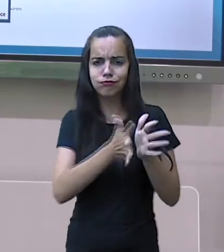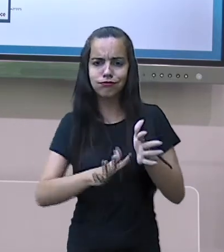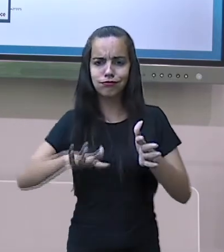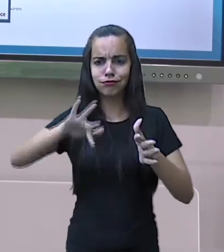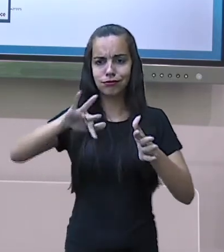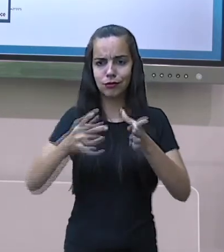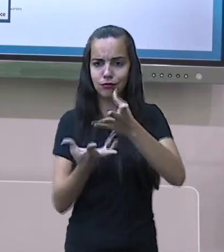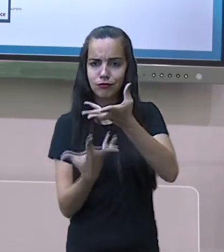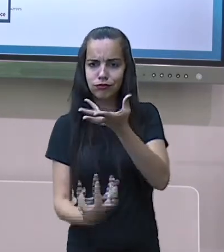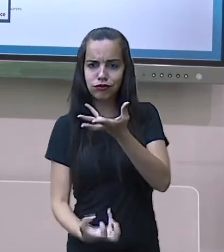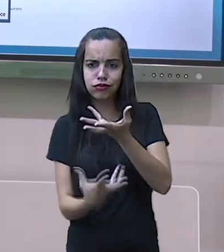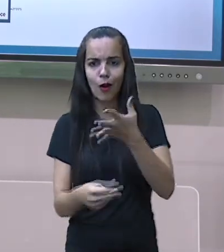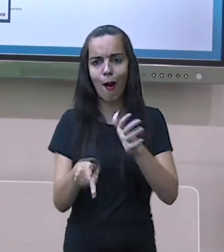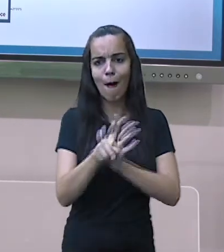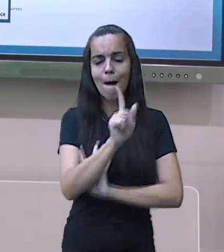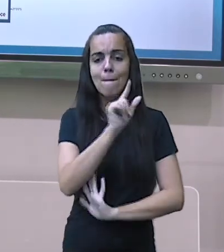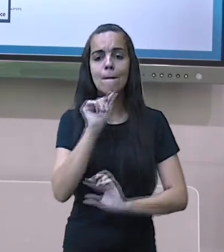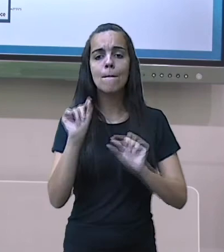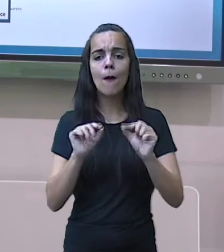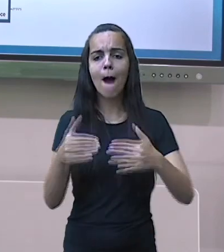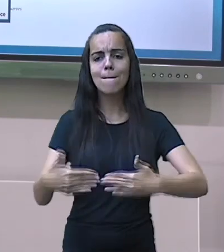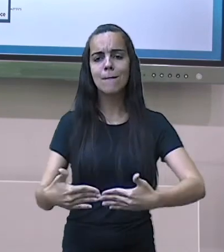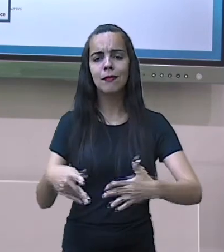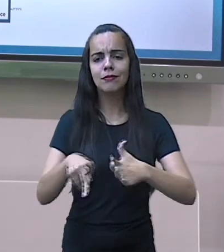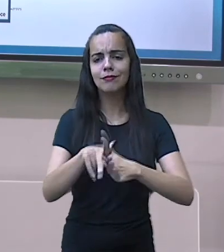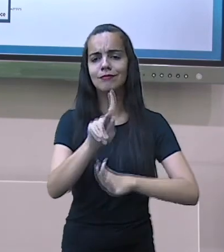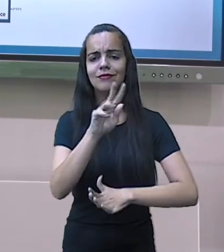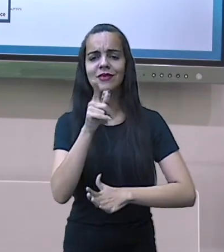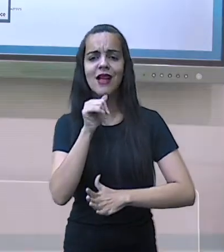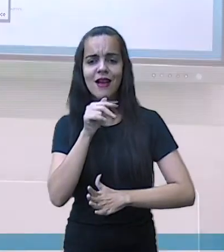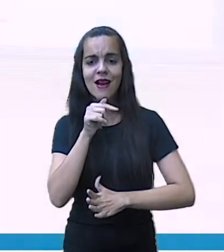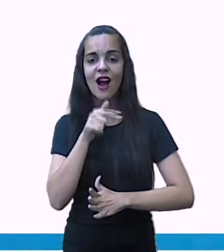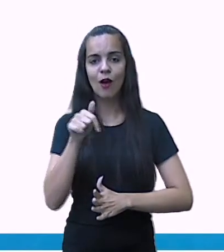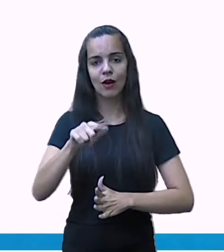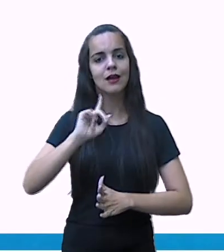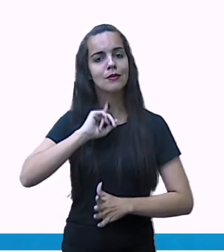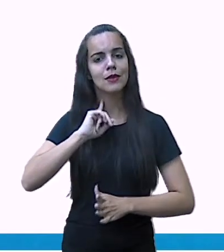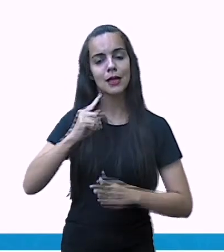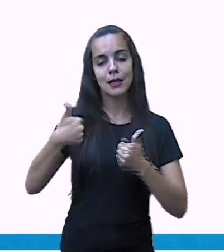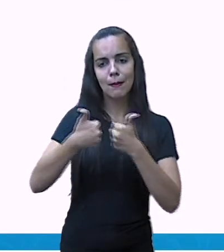do Rio Doce, que ela é muito importante para a gente.